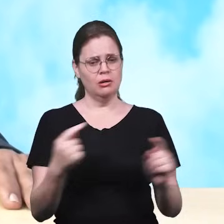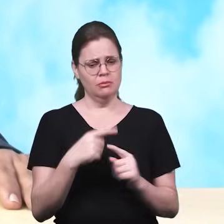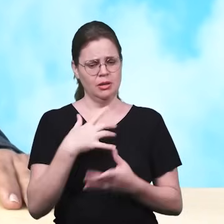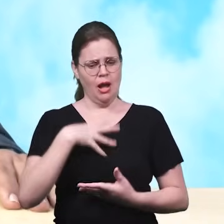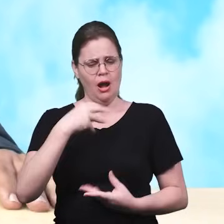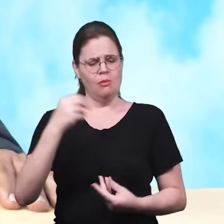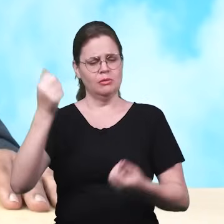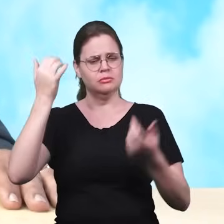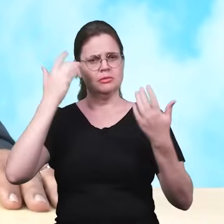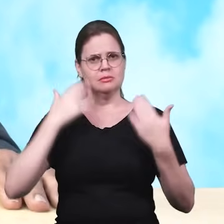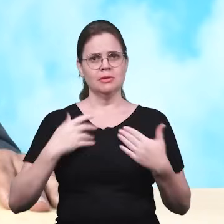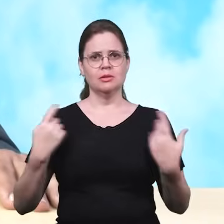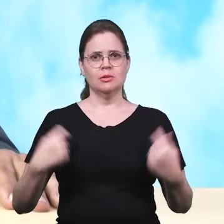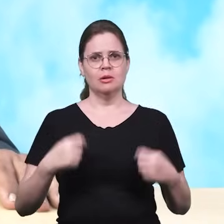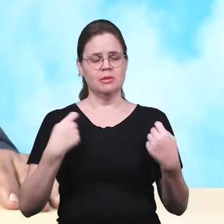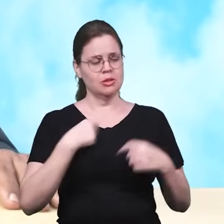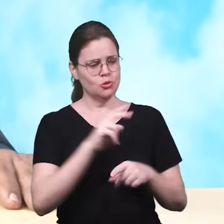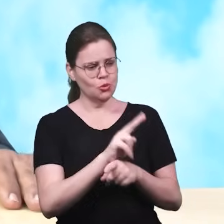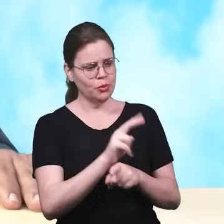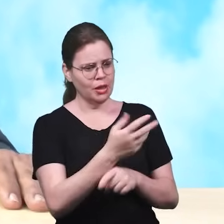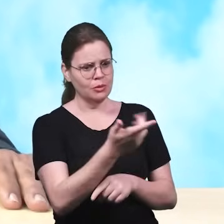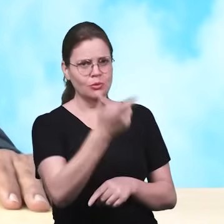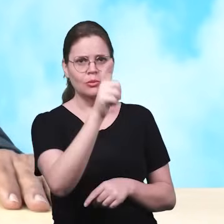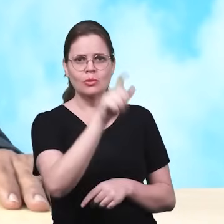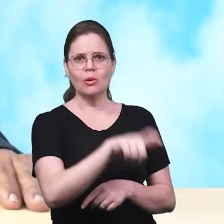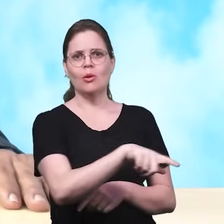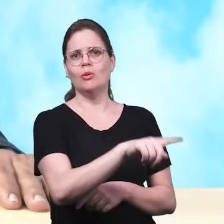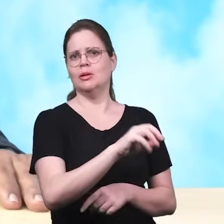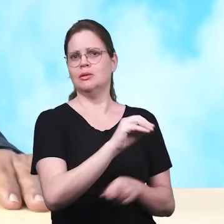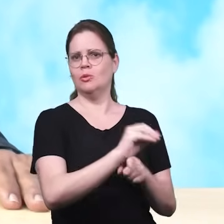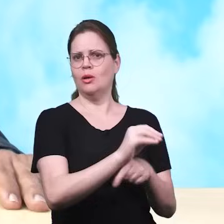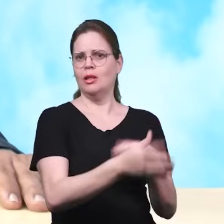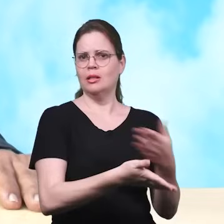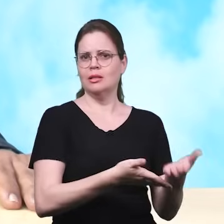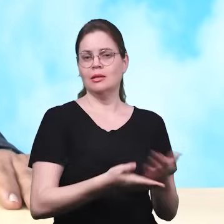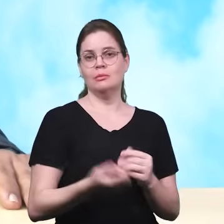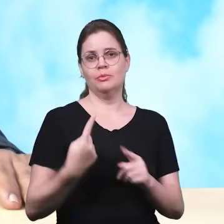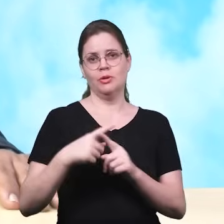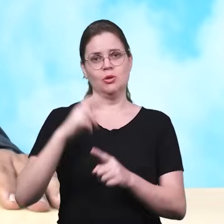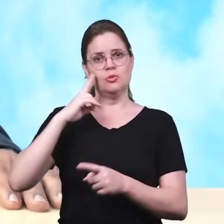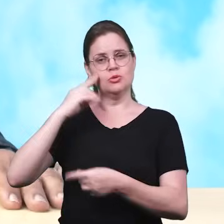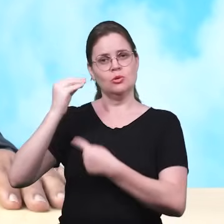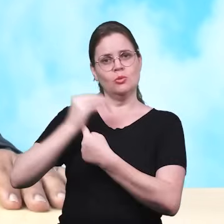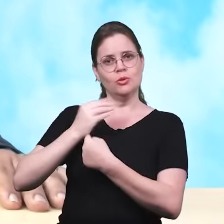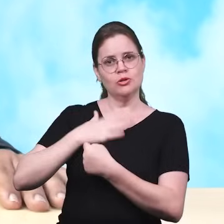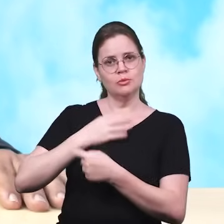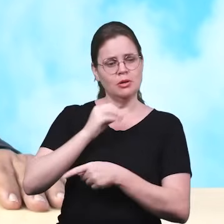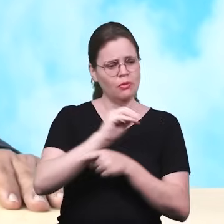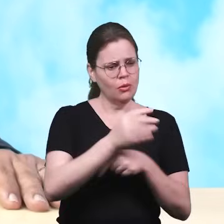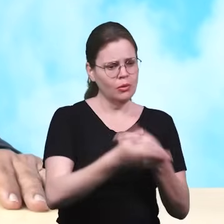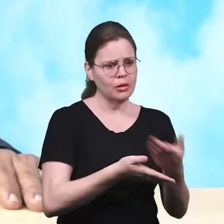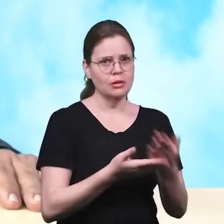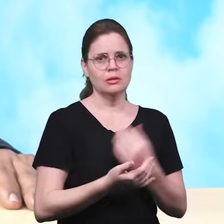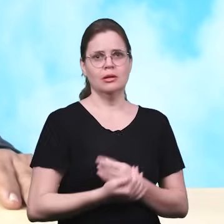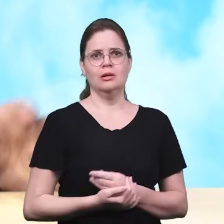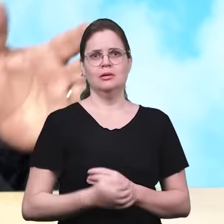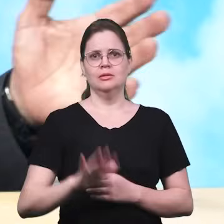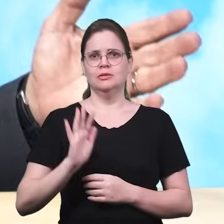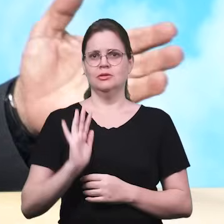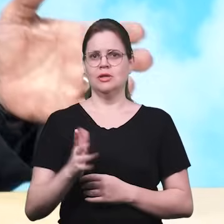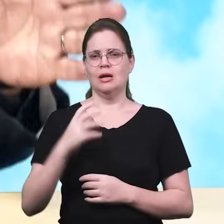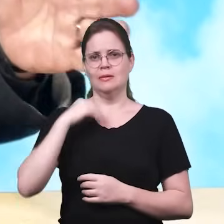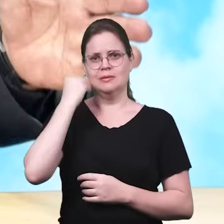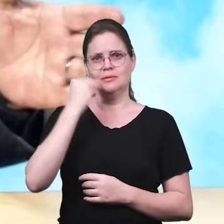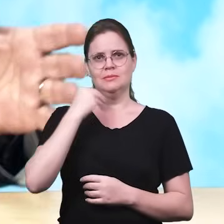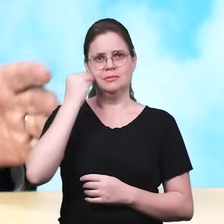eu tenho que atender o outro agora. O Senhor já me alimentou. Então o servo de Deus, ele não pede por ele, o Senhor já alimentou ele. Ele já